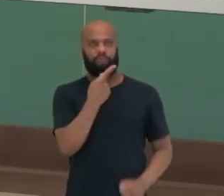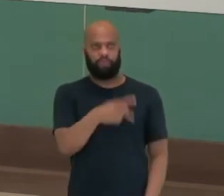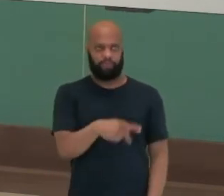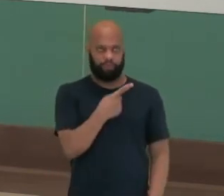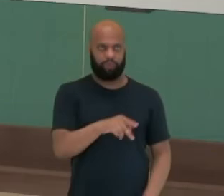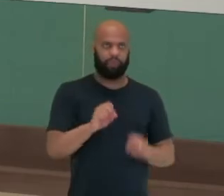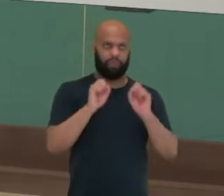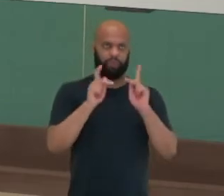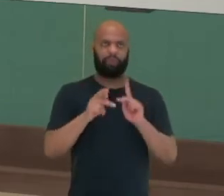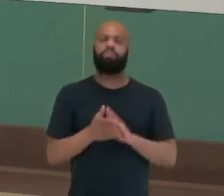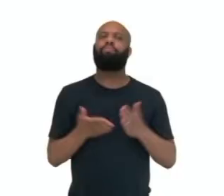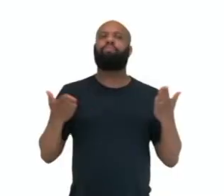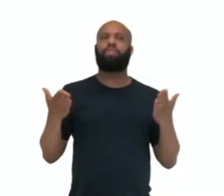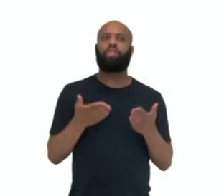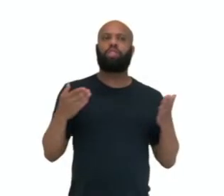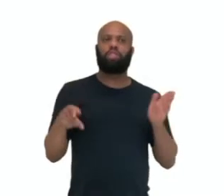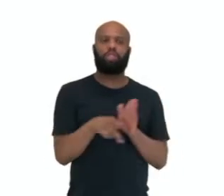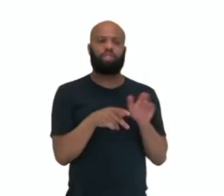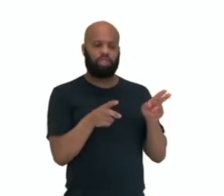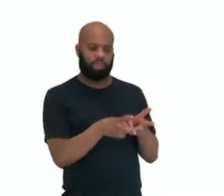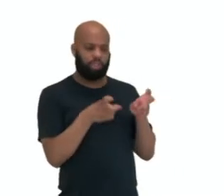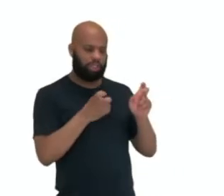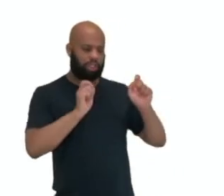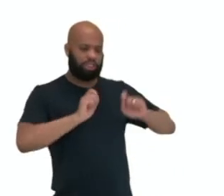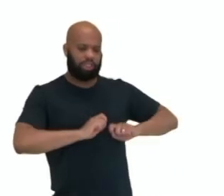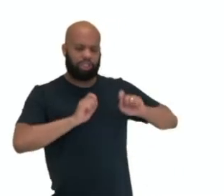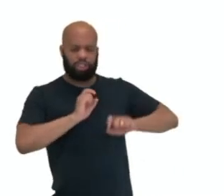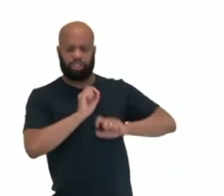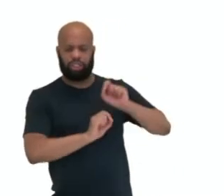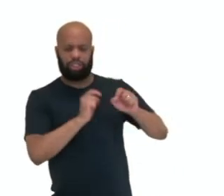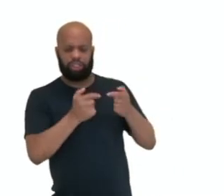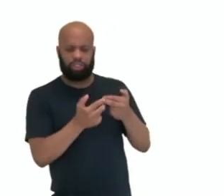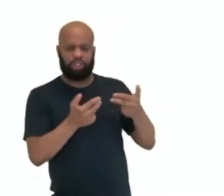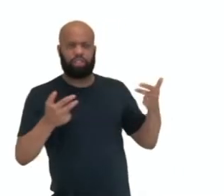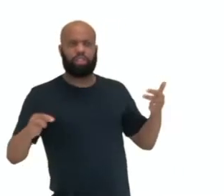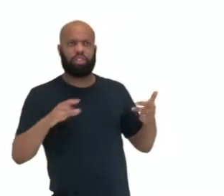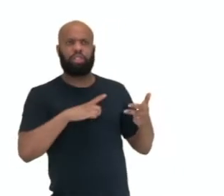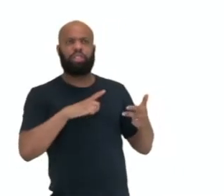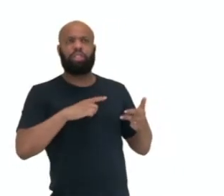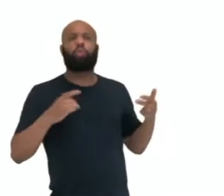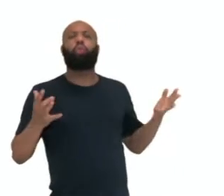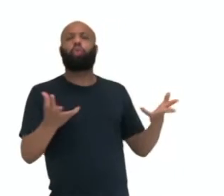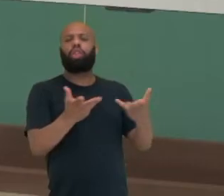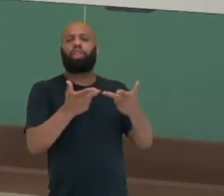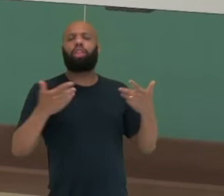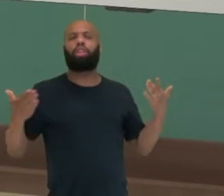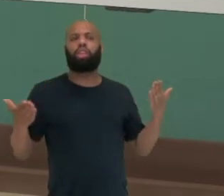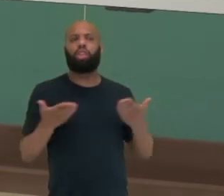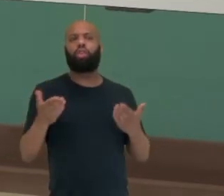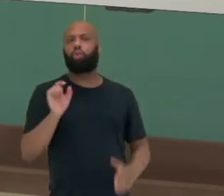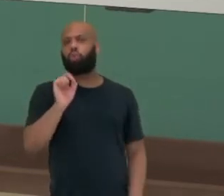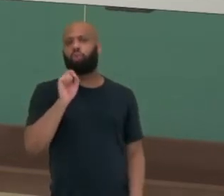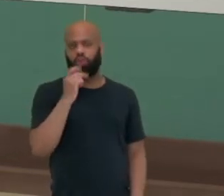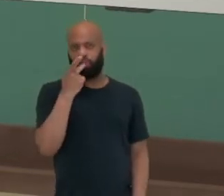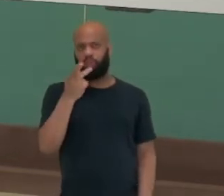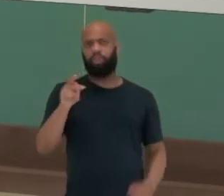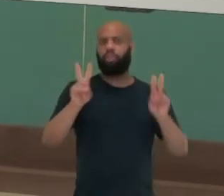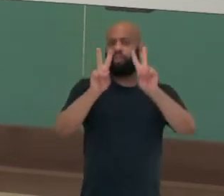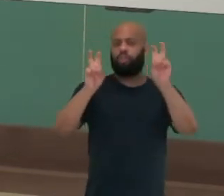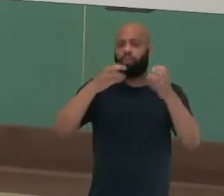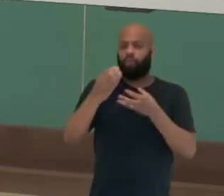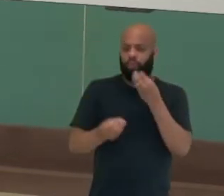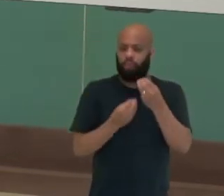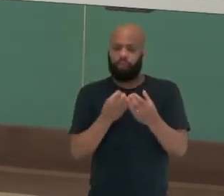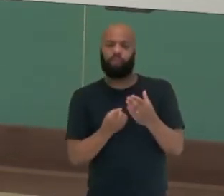mundo, certo? Pela sensação, percebemos que as coisas têm qualidades. Então, agora estamos falando sobre a origem